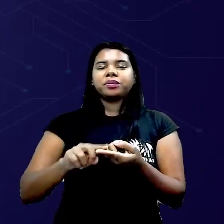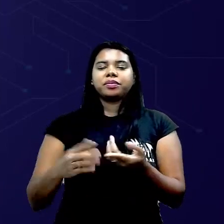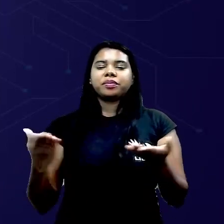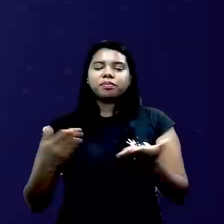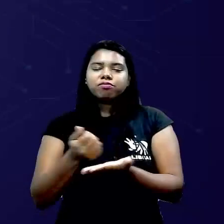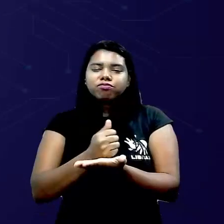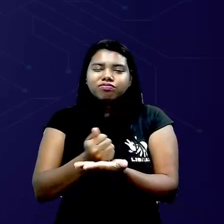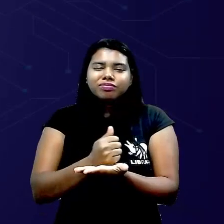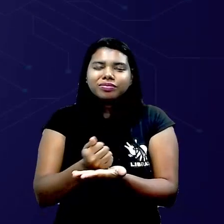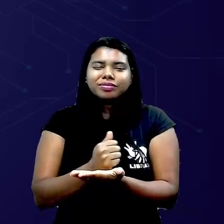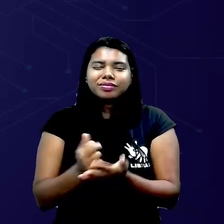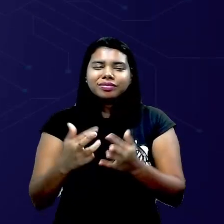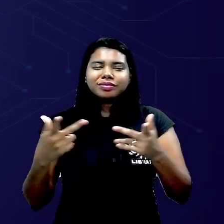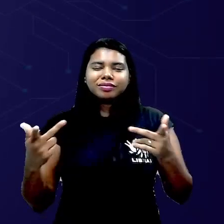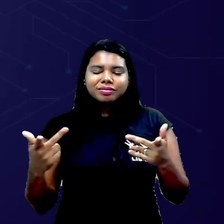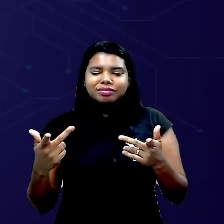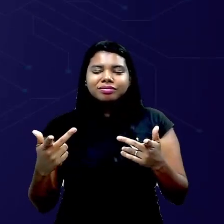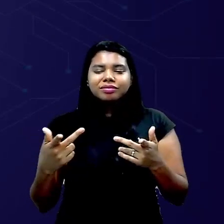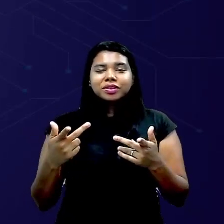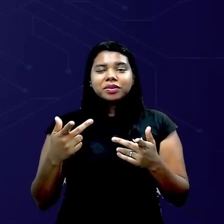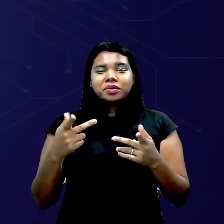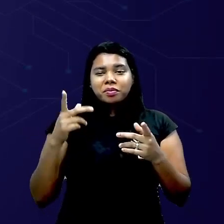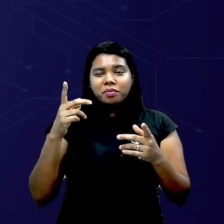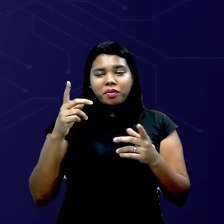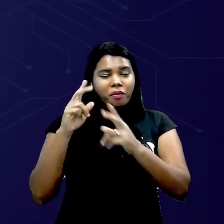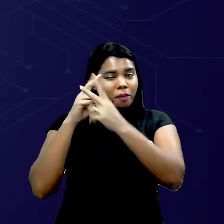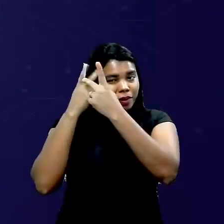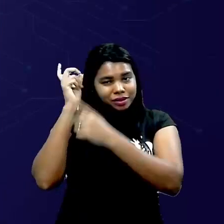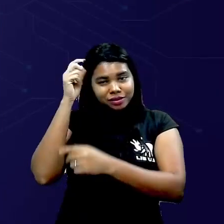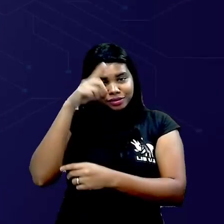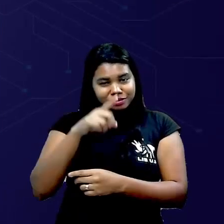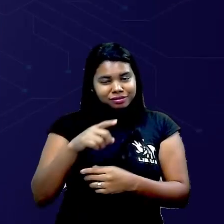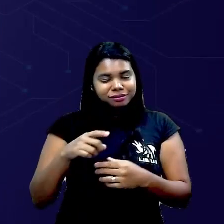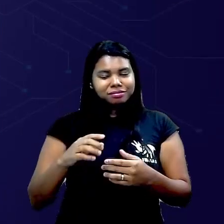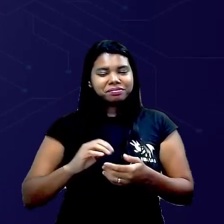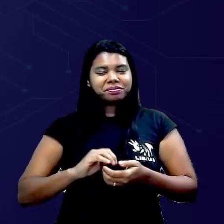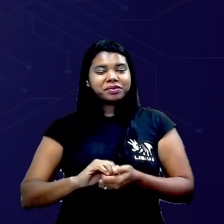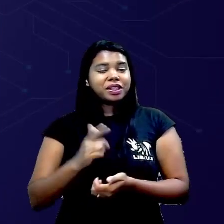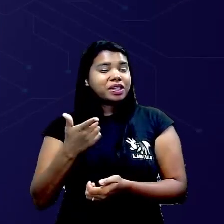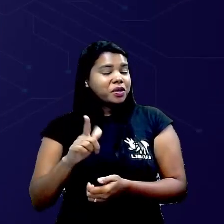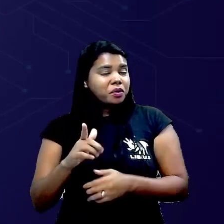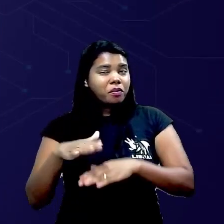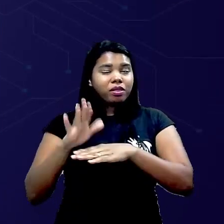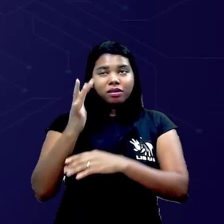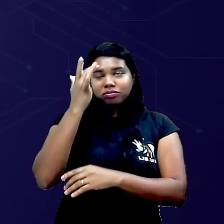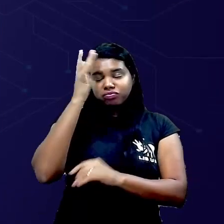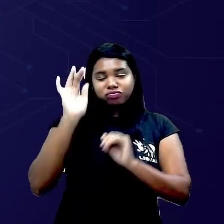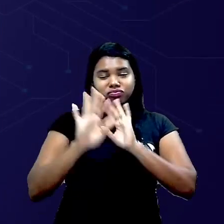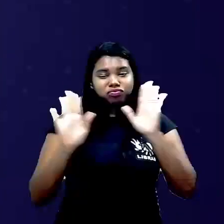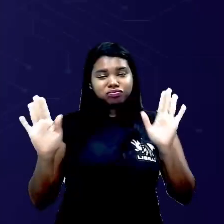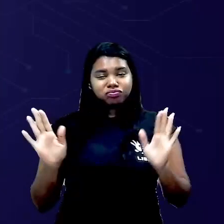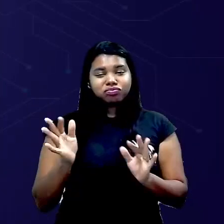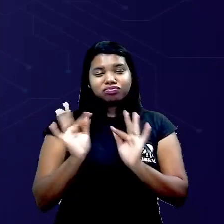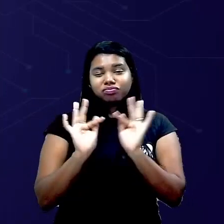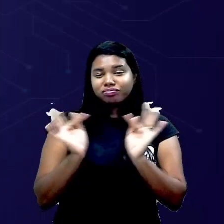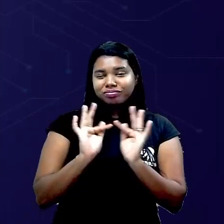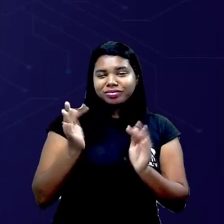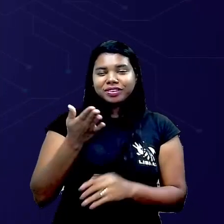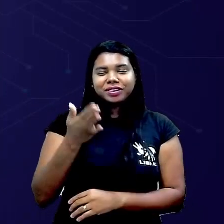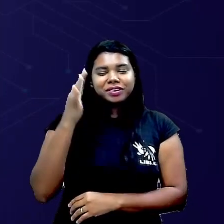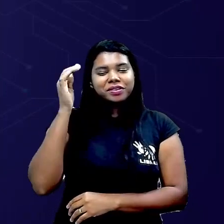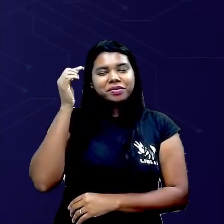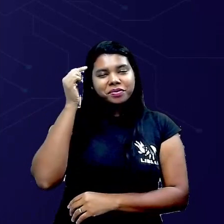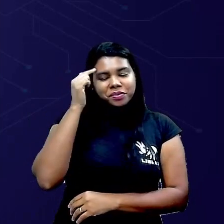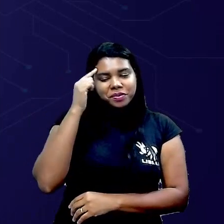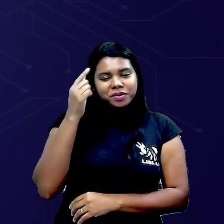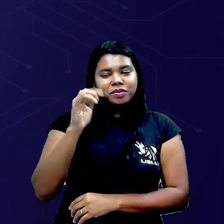games, as coisas são um pouco mais complexas, né, Fábio? Isso. Não é tão trivial assim, como uma ideia simples,